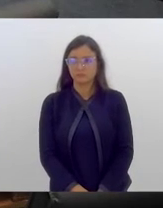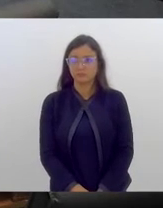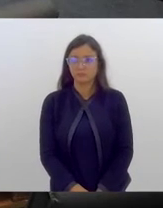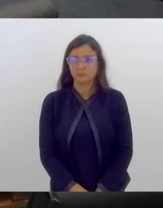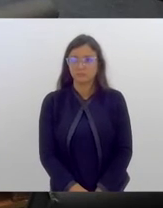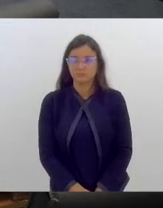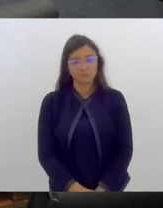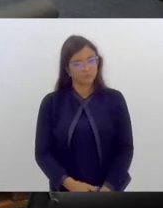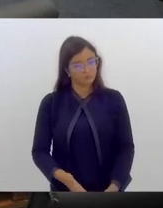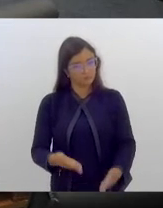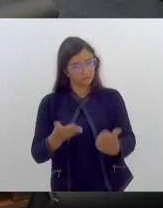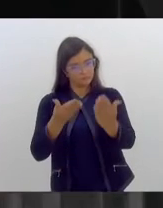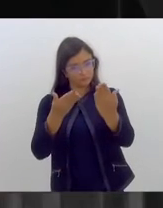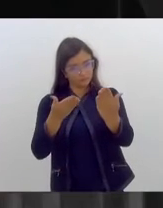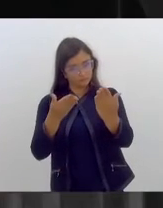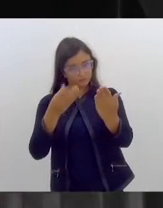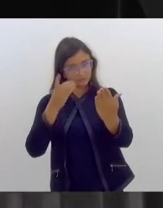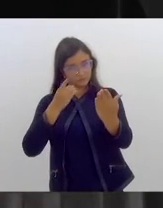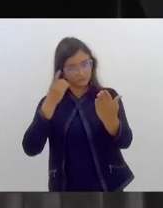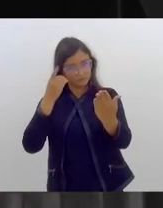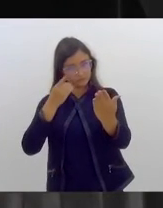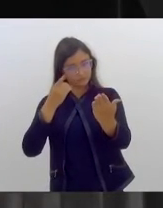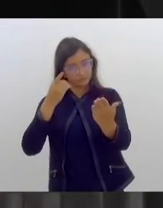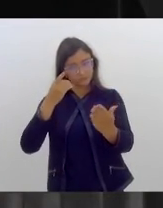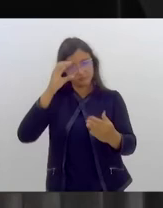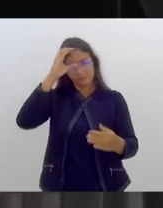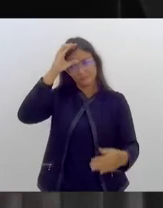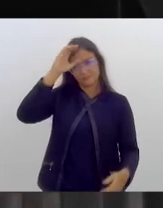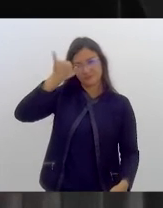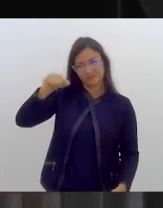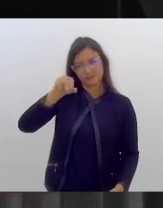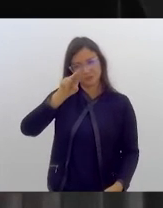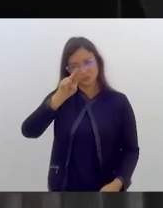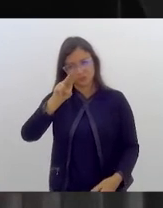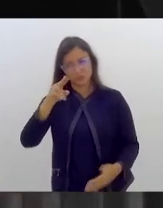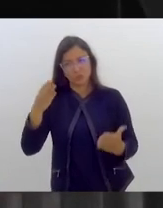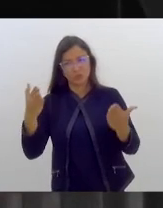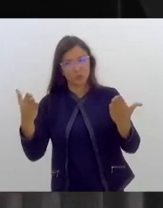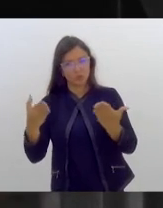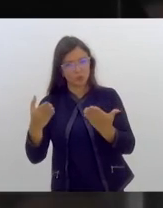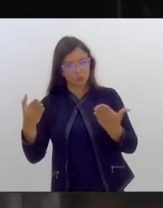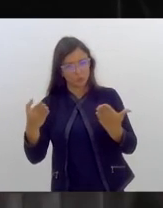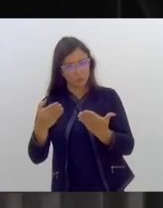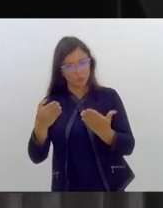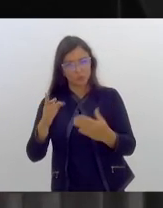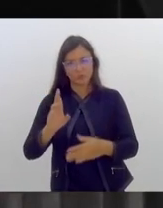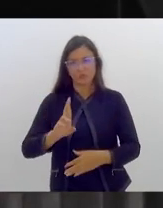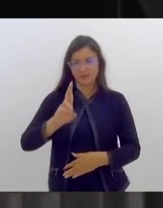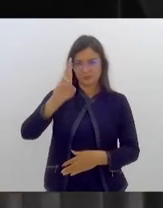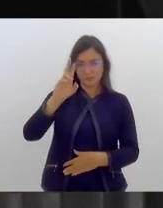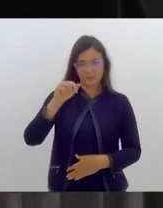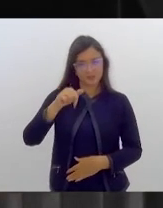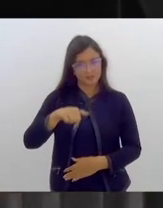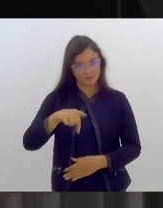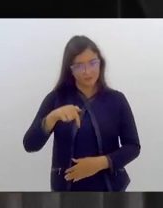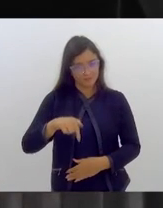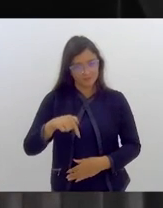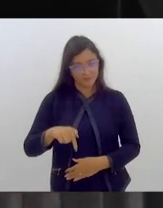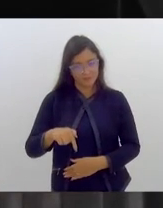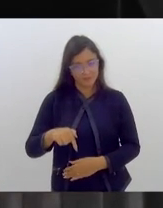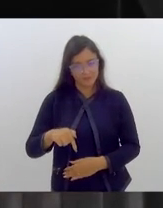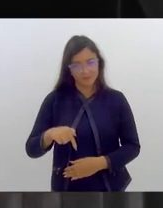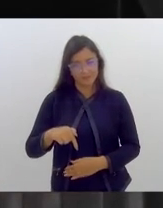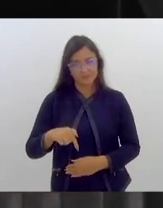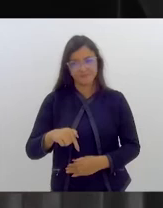Nobre deputada tia Ju que Preside os trabalhos deste expediente final